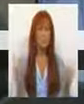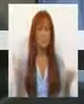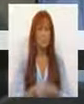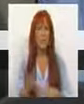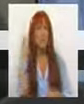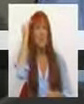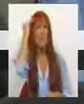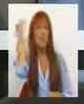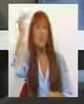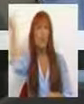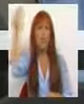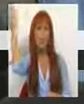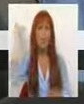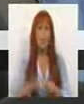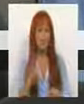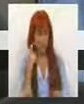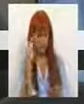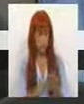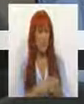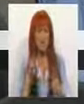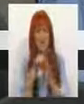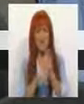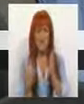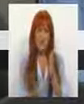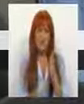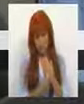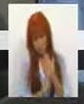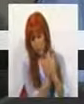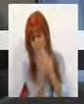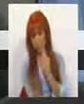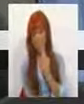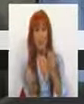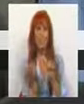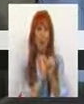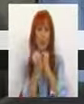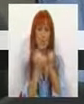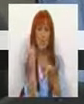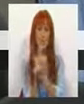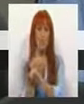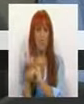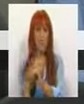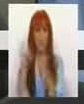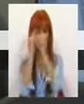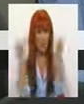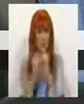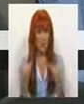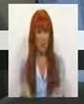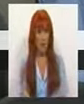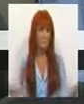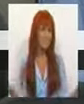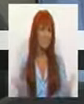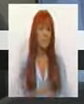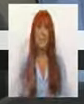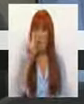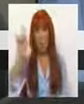alguma utopia também que transparece em alguns princípios, naturalmente elencados em muitos documentos internacionais. E,